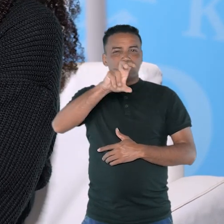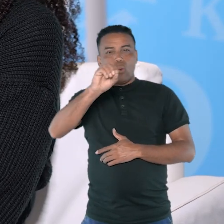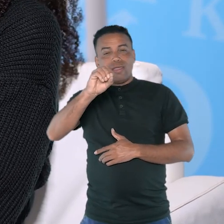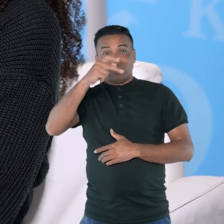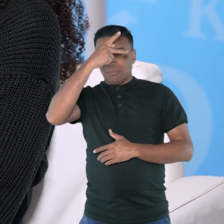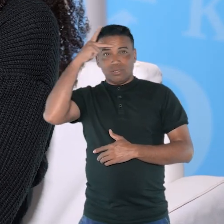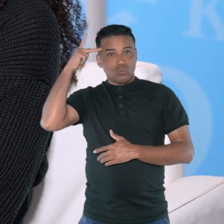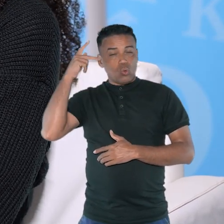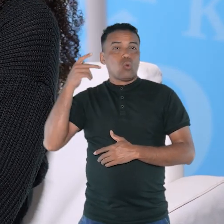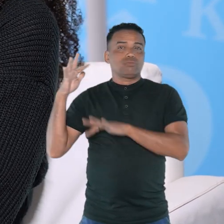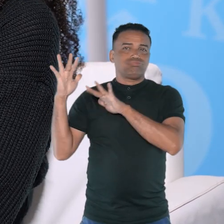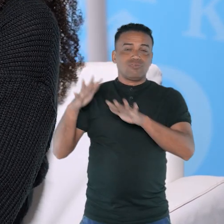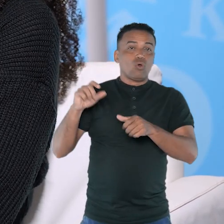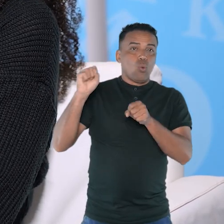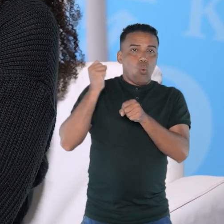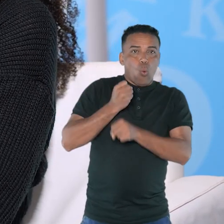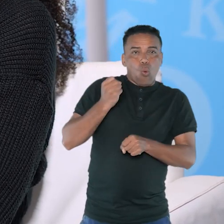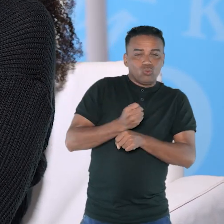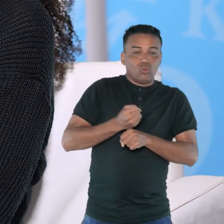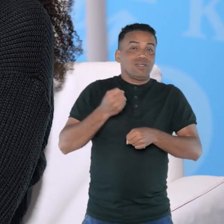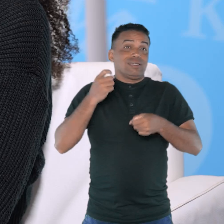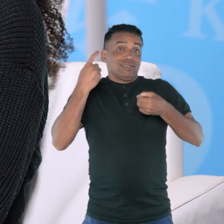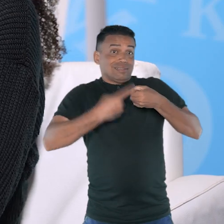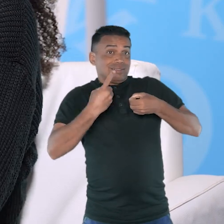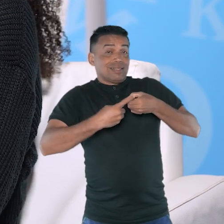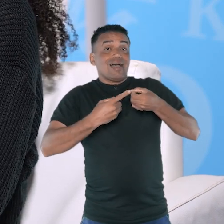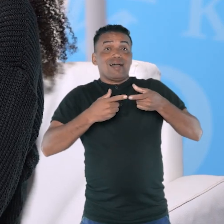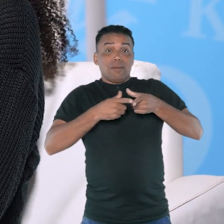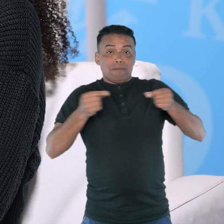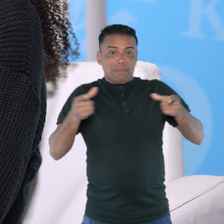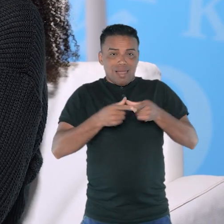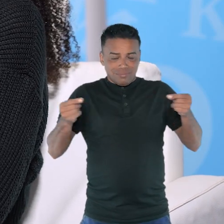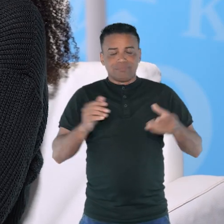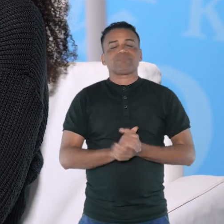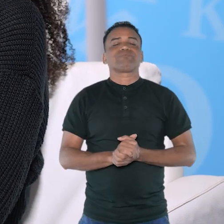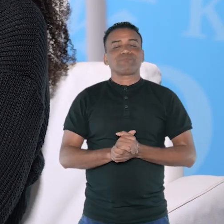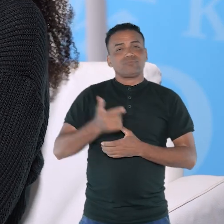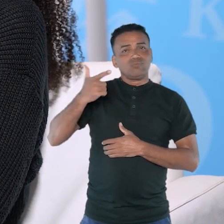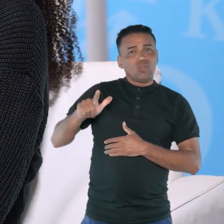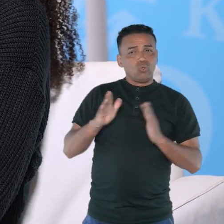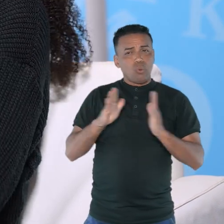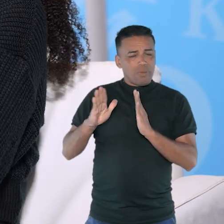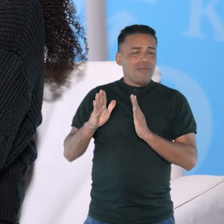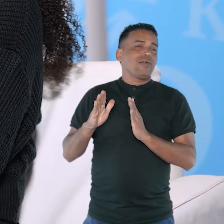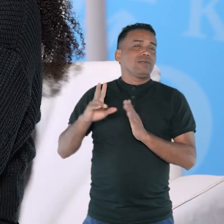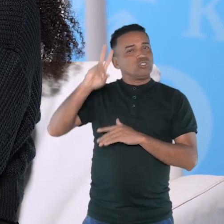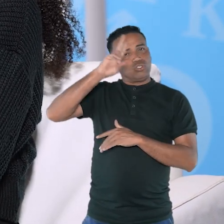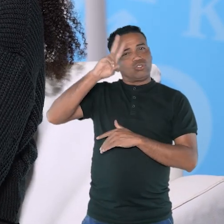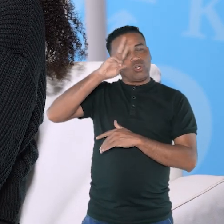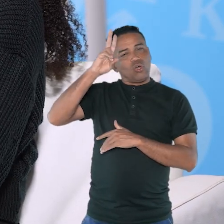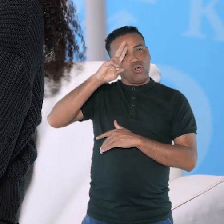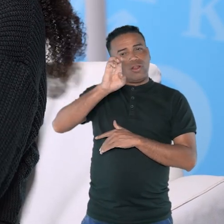de Brasília. E a outra narrativa que se entrelaça à história, ao enredo, ela se passa,